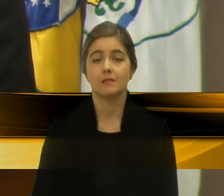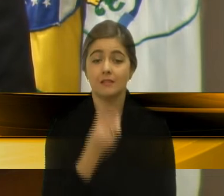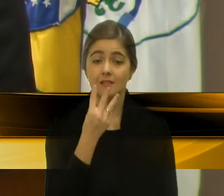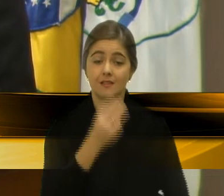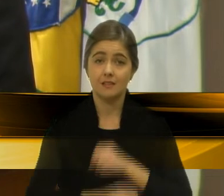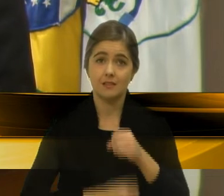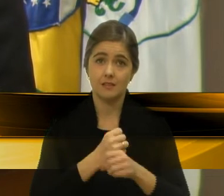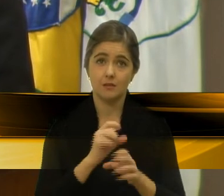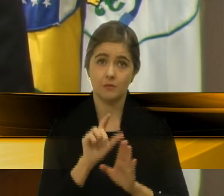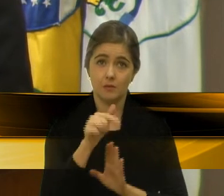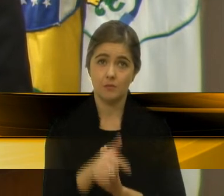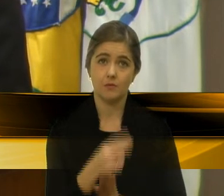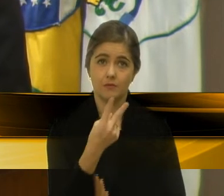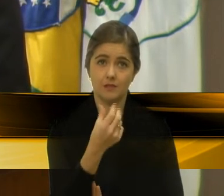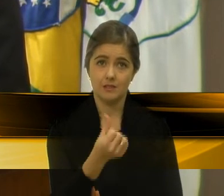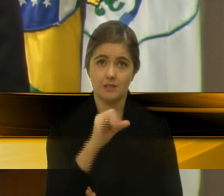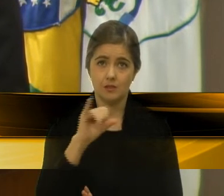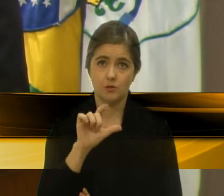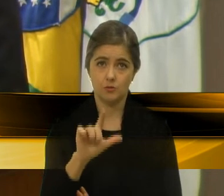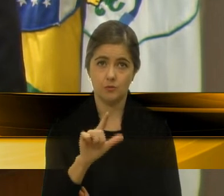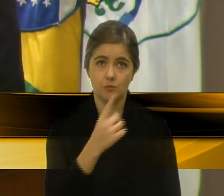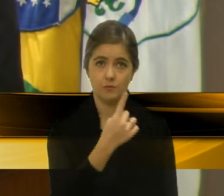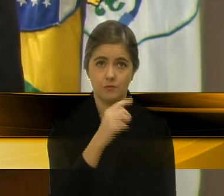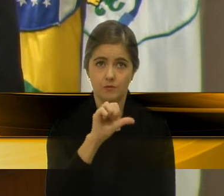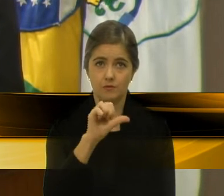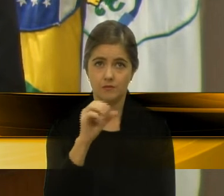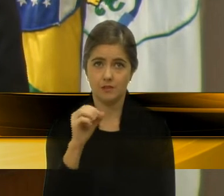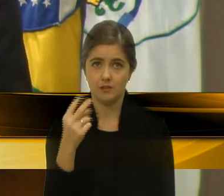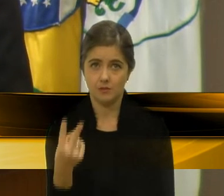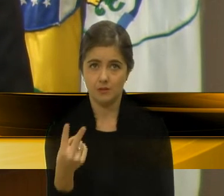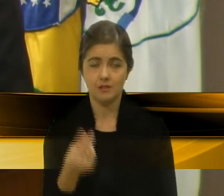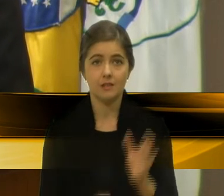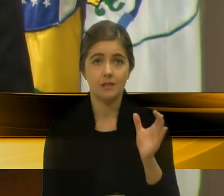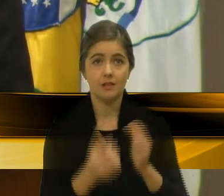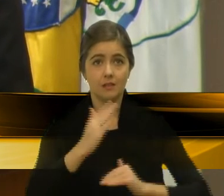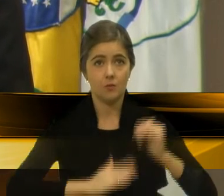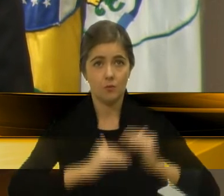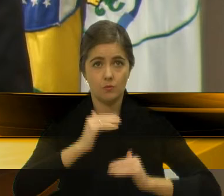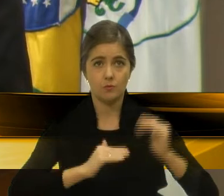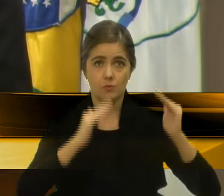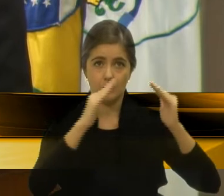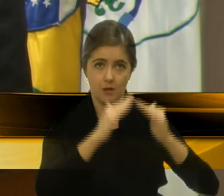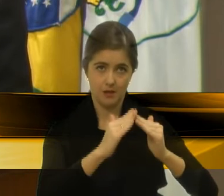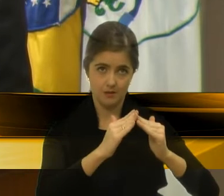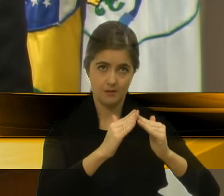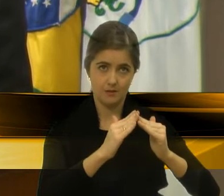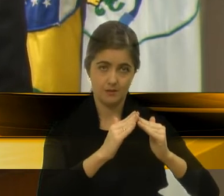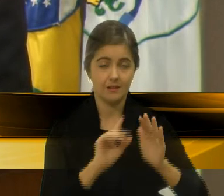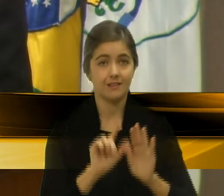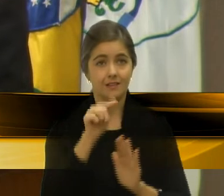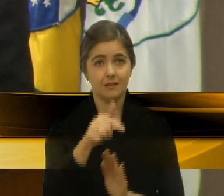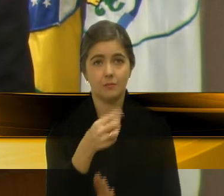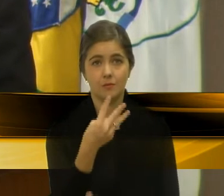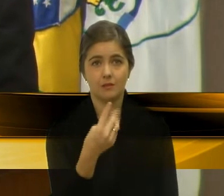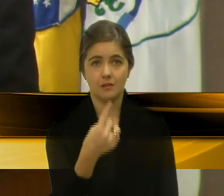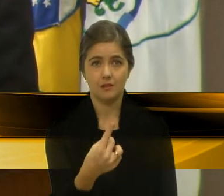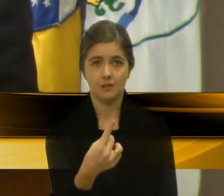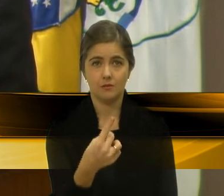em 26 de julho de 1902, foi constituída a Casa de Nova Camada. Já em 31 de agosto